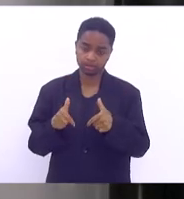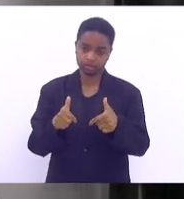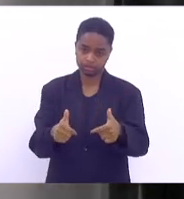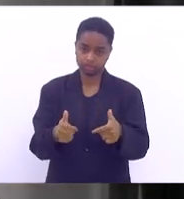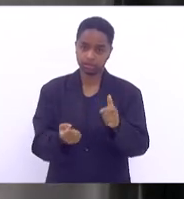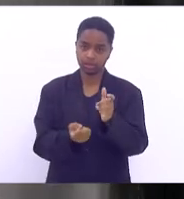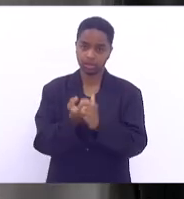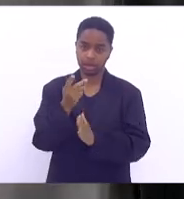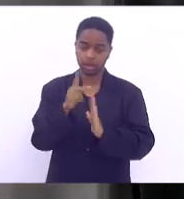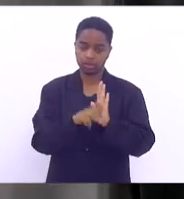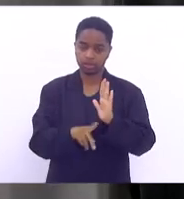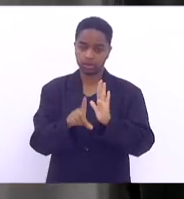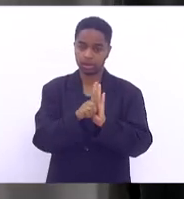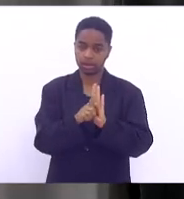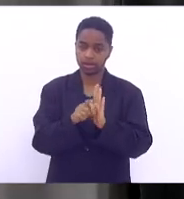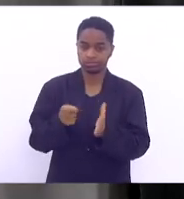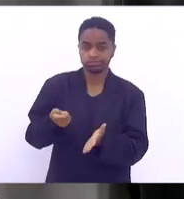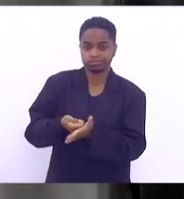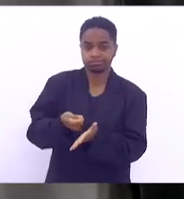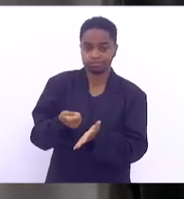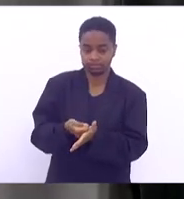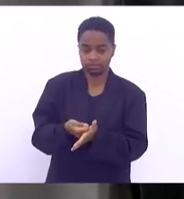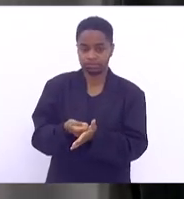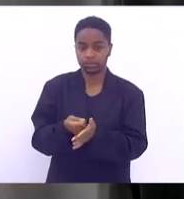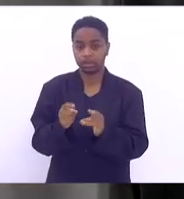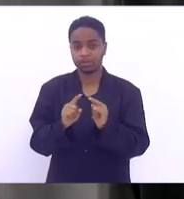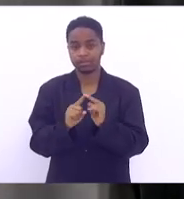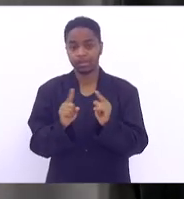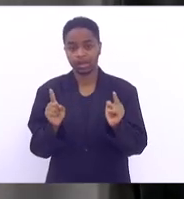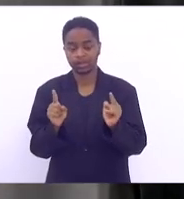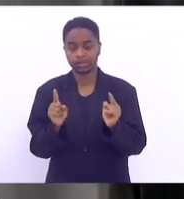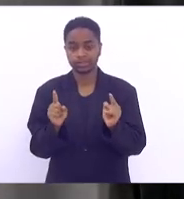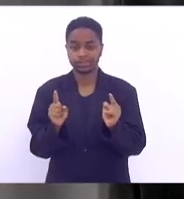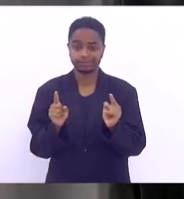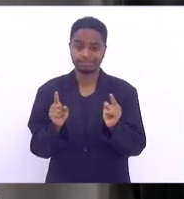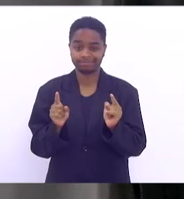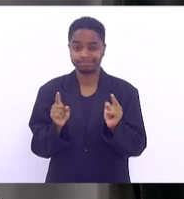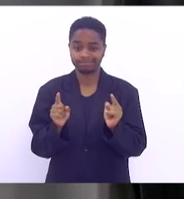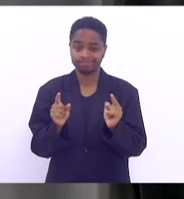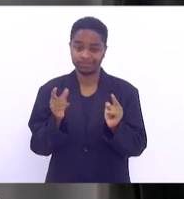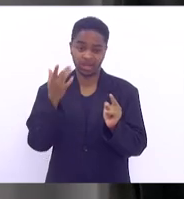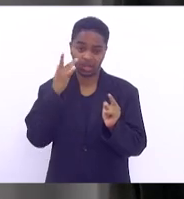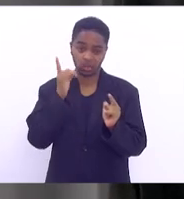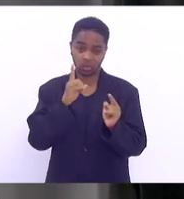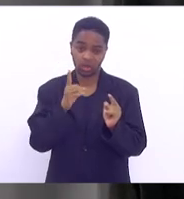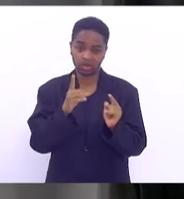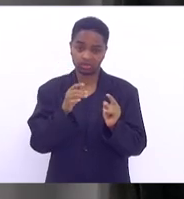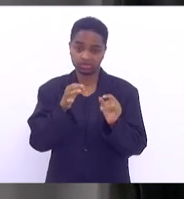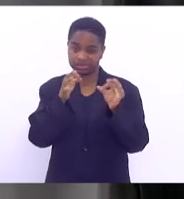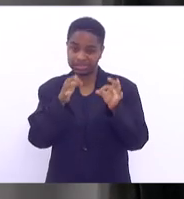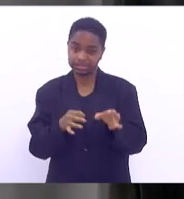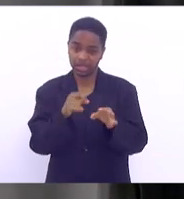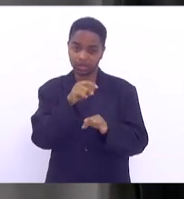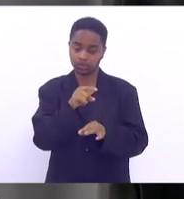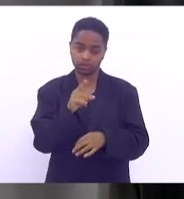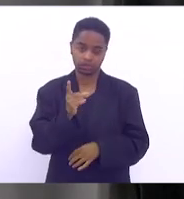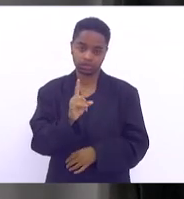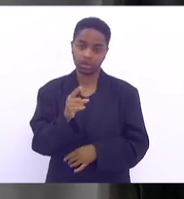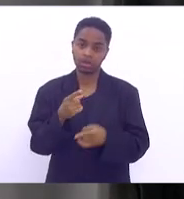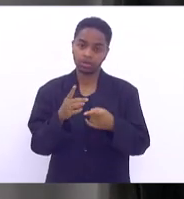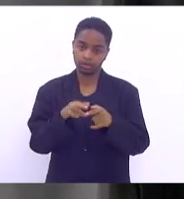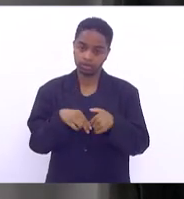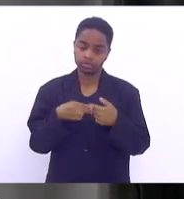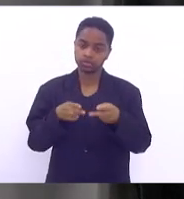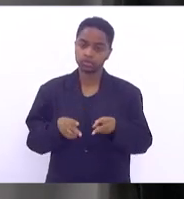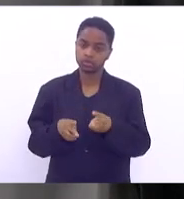realizar um projeto impositivo, mas, salvo o melhor juízo, não nesses termos. Por isso que mantenho o parecer